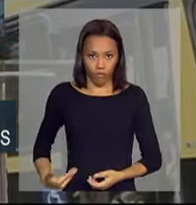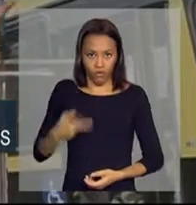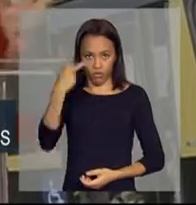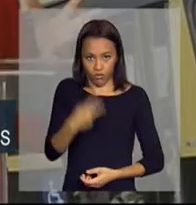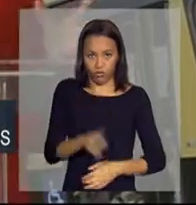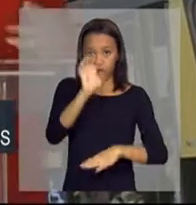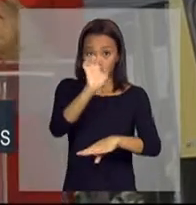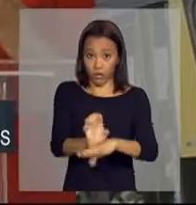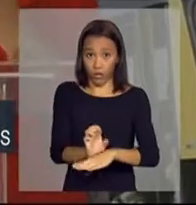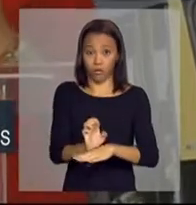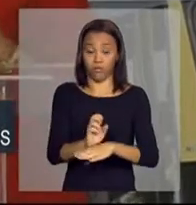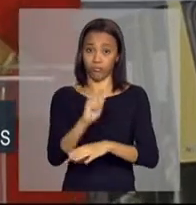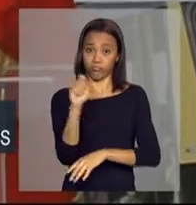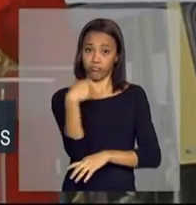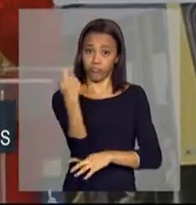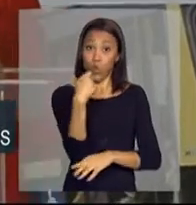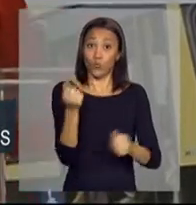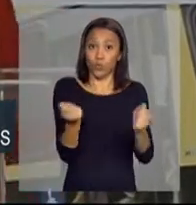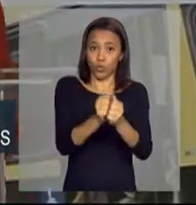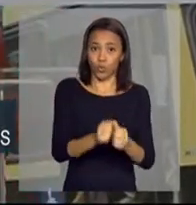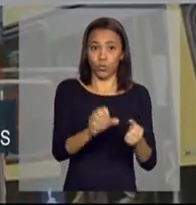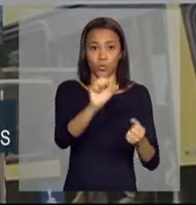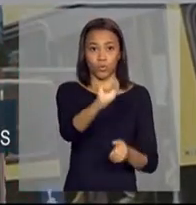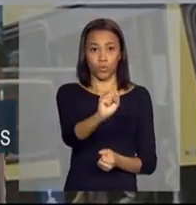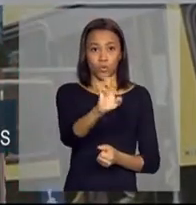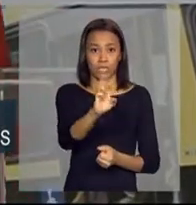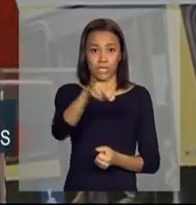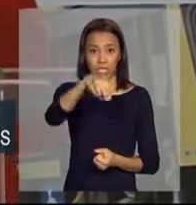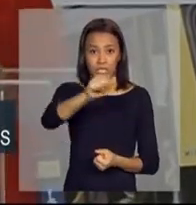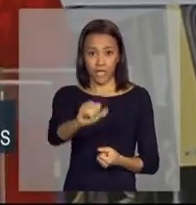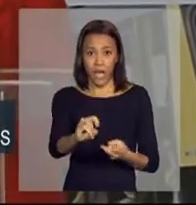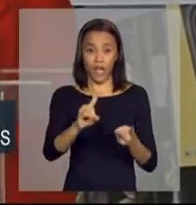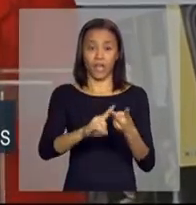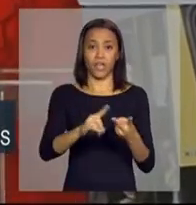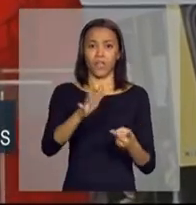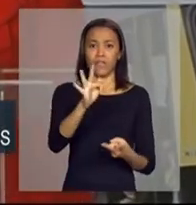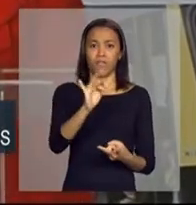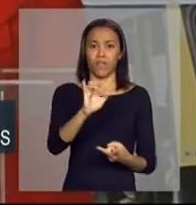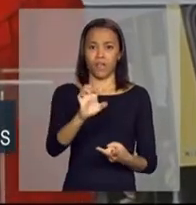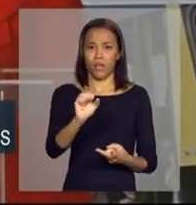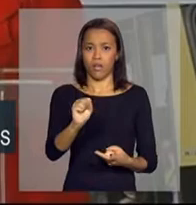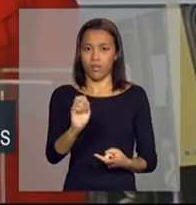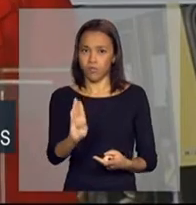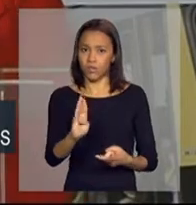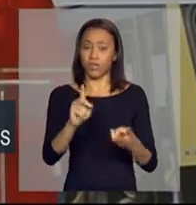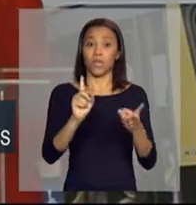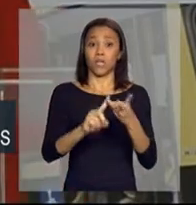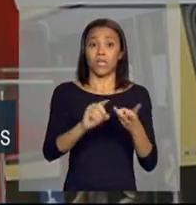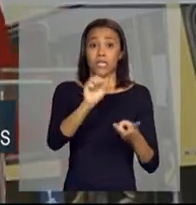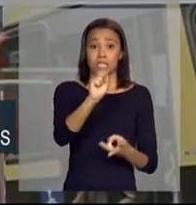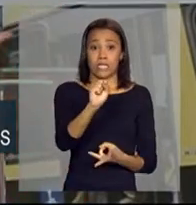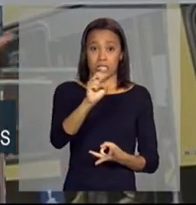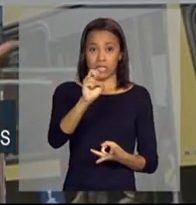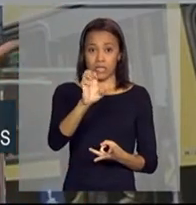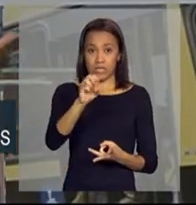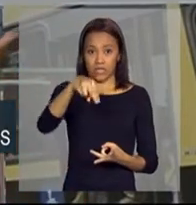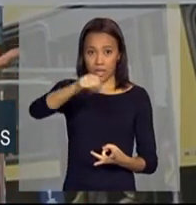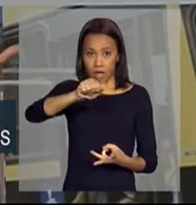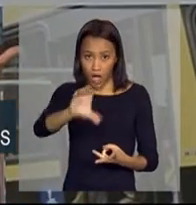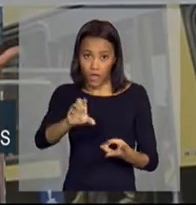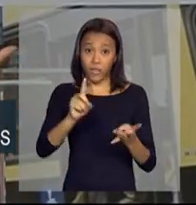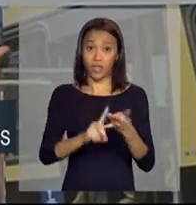Sul, junto com o SENAI e, portanto, a Fiergas, com o SENAC e,